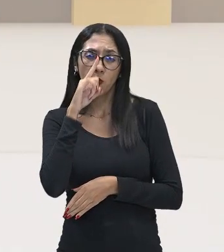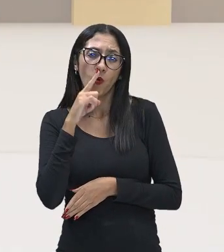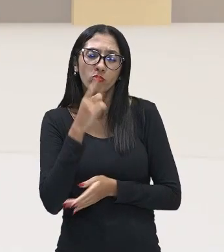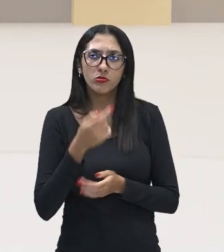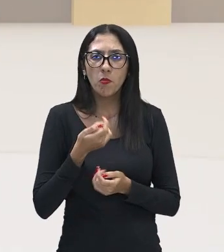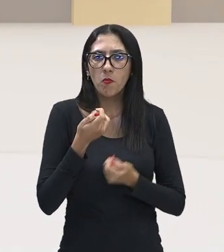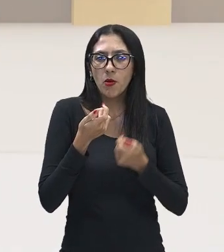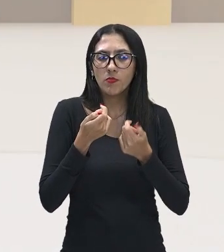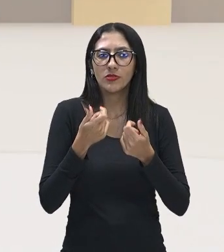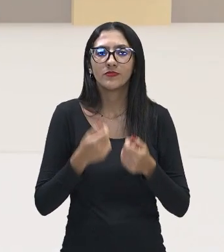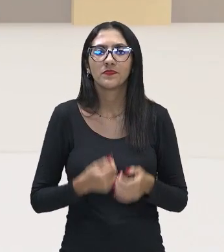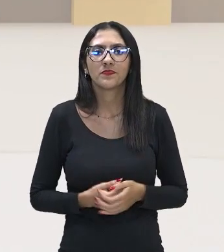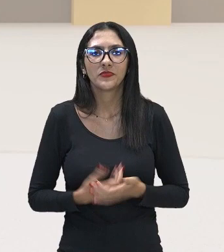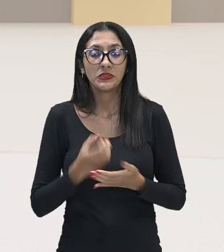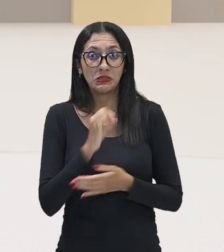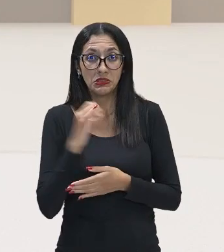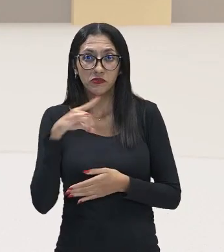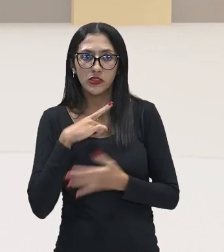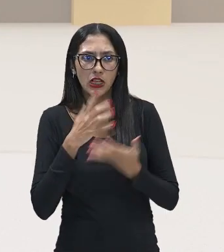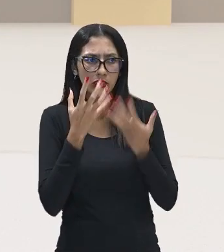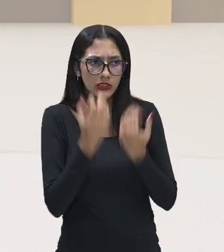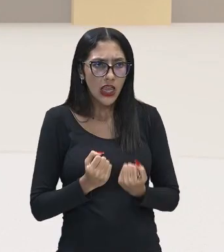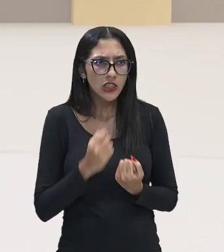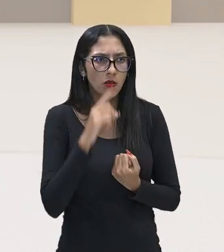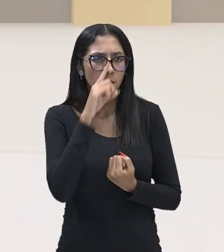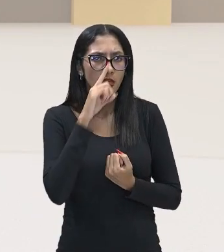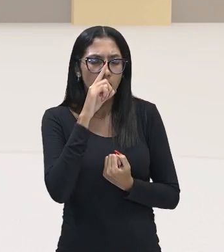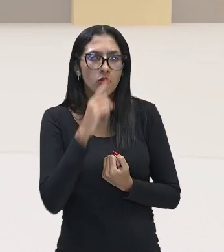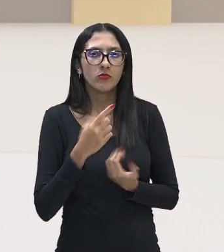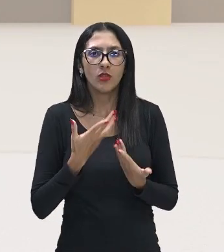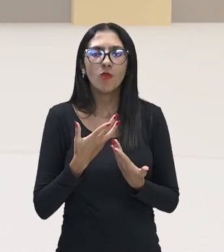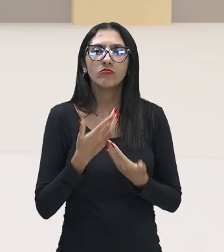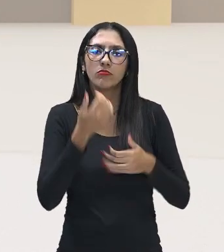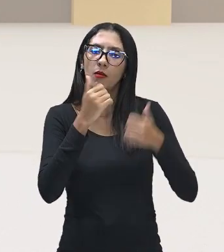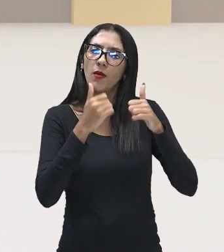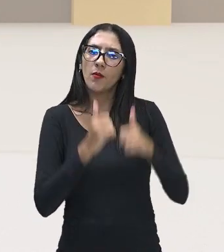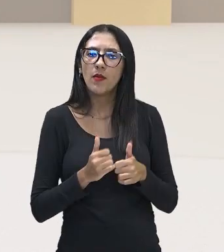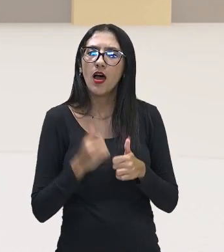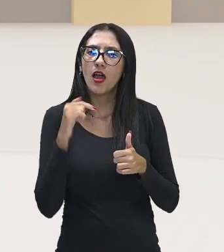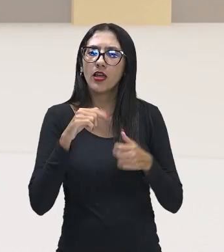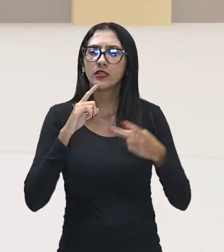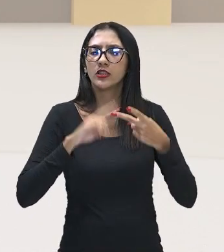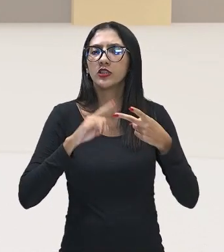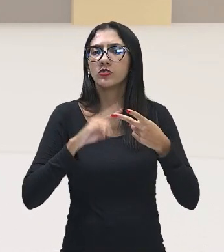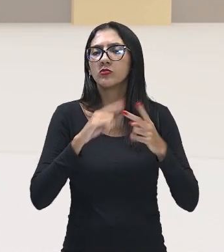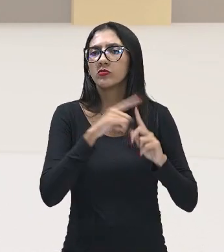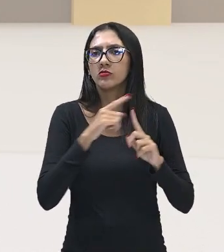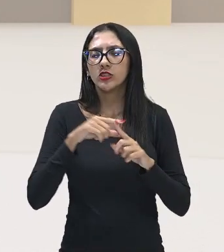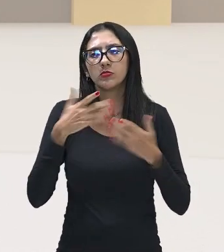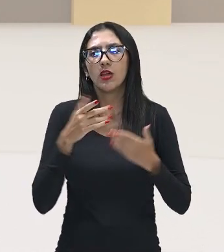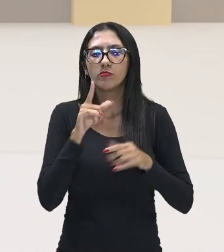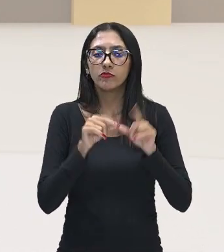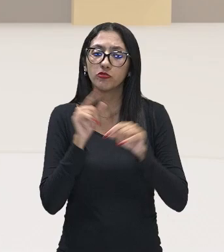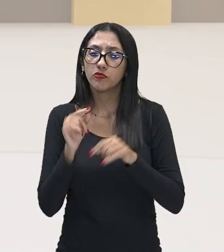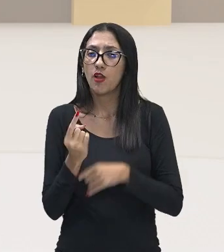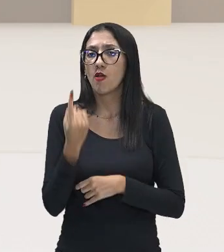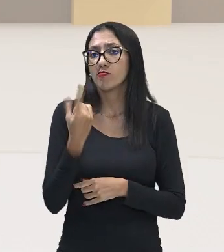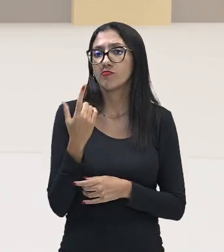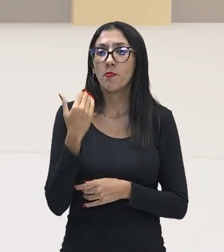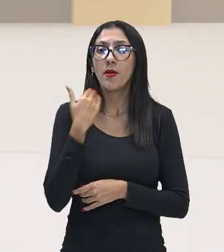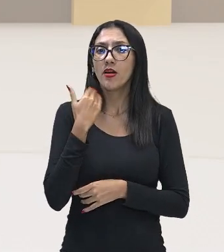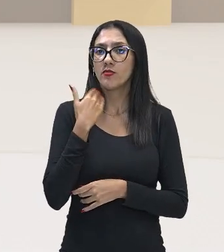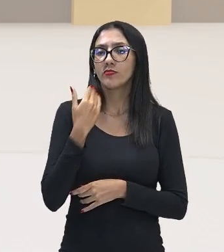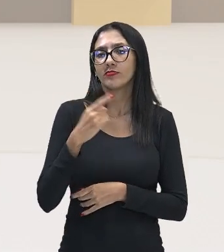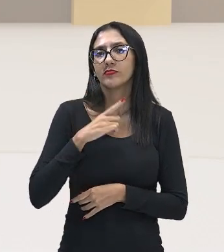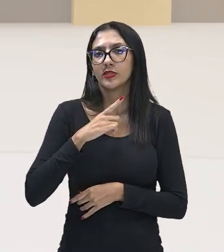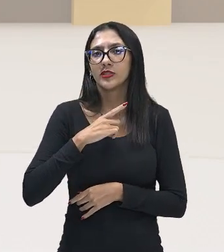aí, aceita correr os riscos, vale a pena você verificar aí um CDB em uma instituição financeira. Então, os